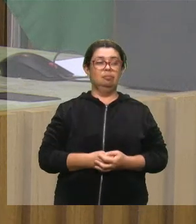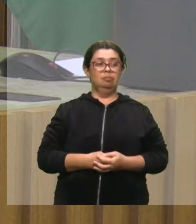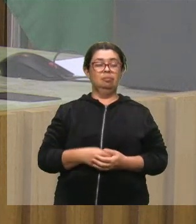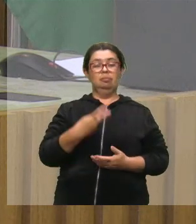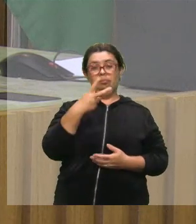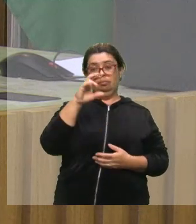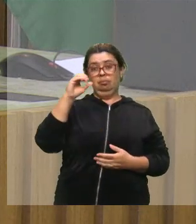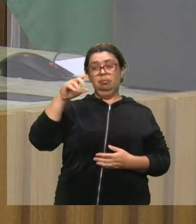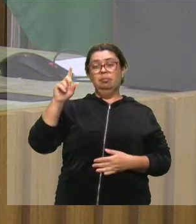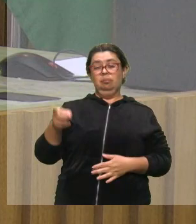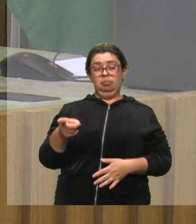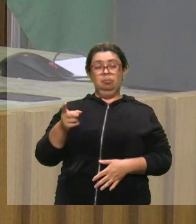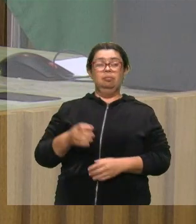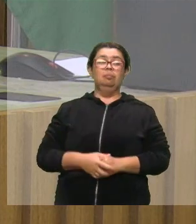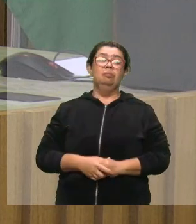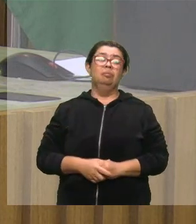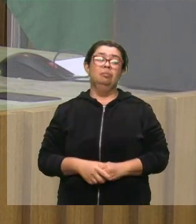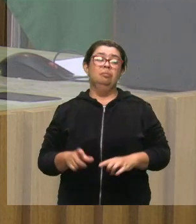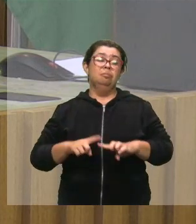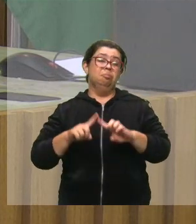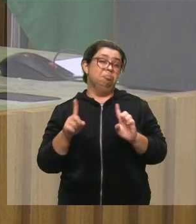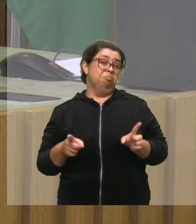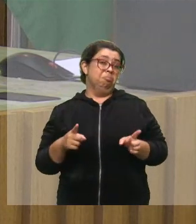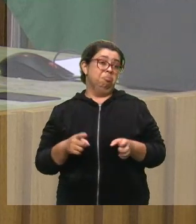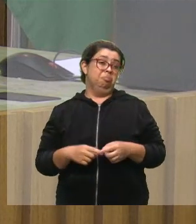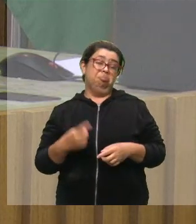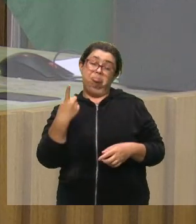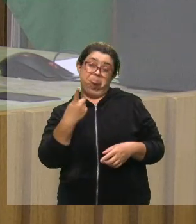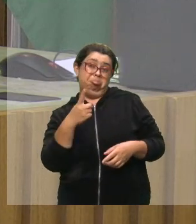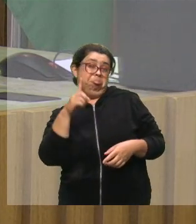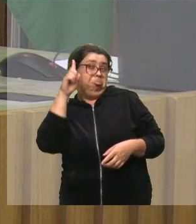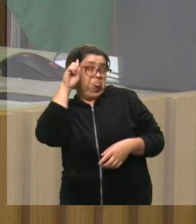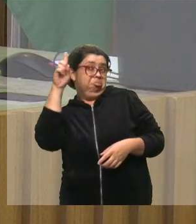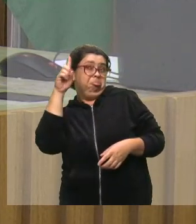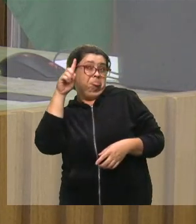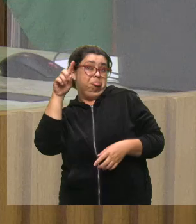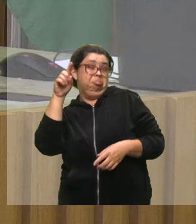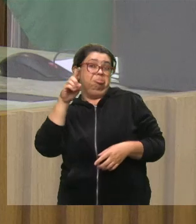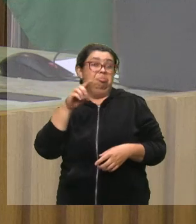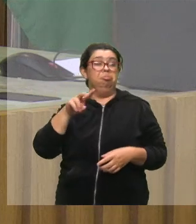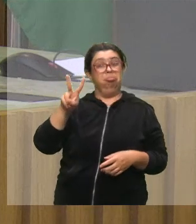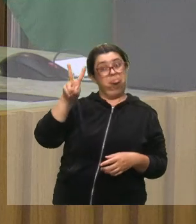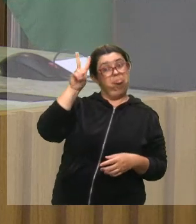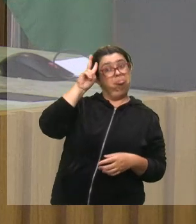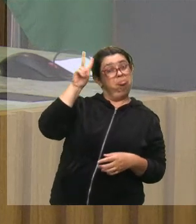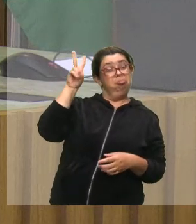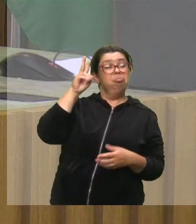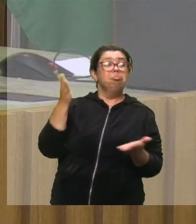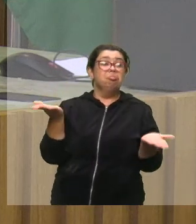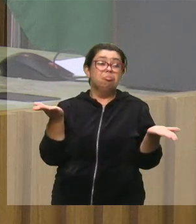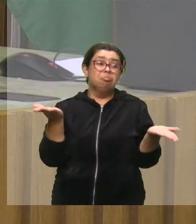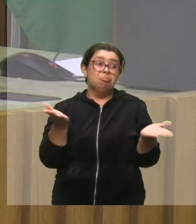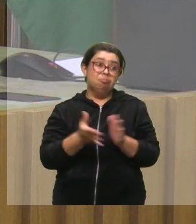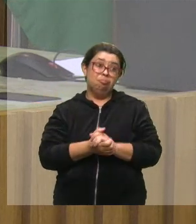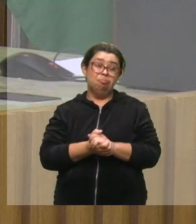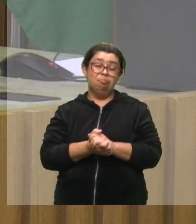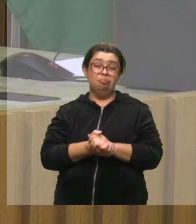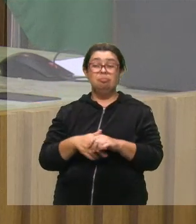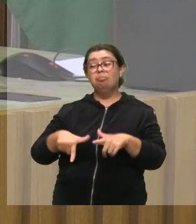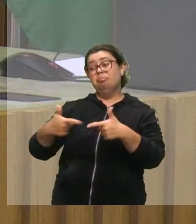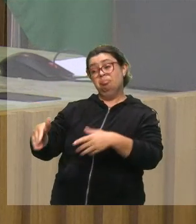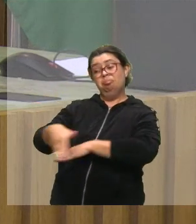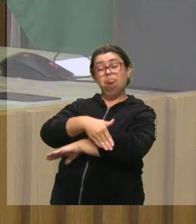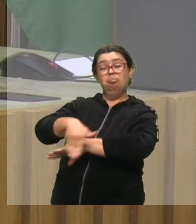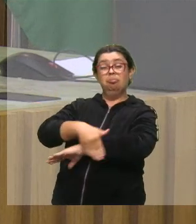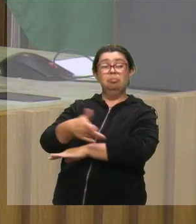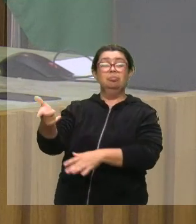mil para o acolhimento, mas o acolhimento de um dia, dois dias, e depois te jogar para a rua de novo, nós vai ficar na rua de